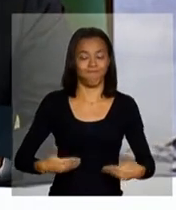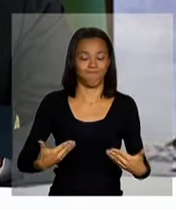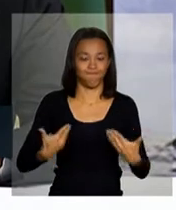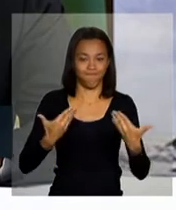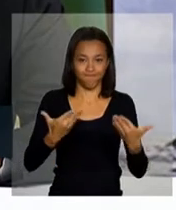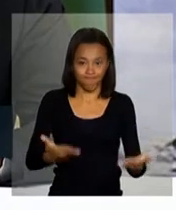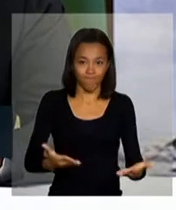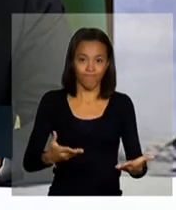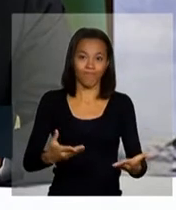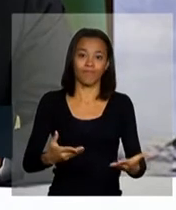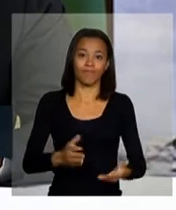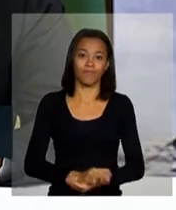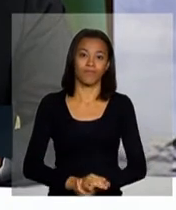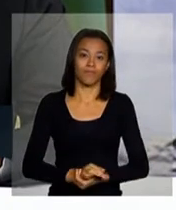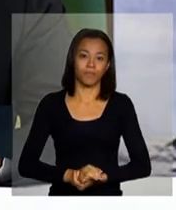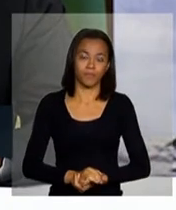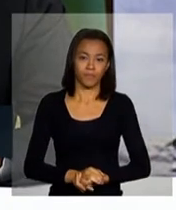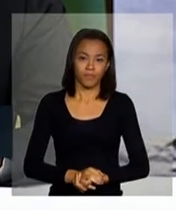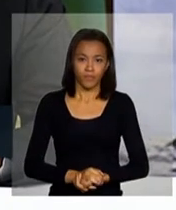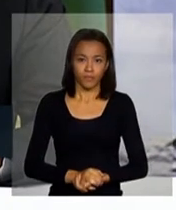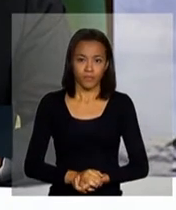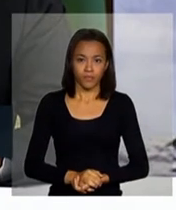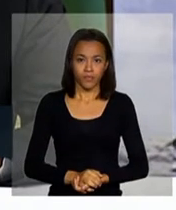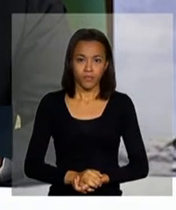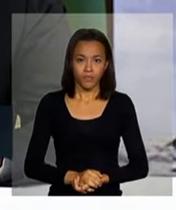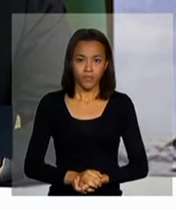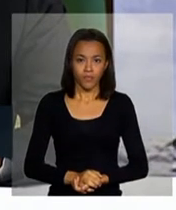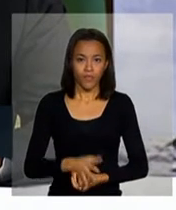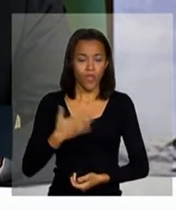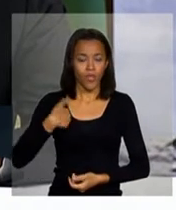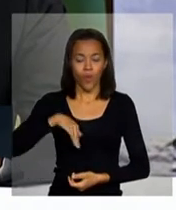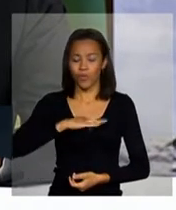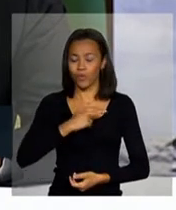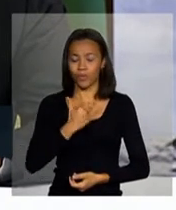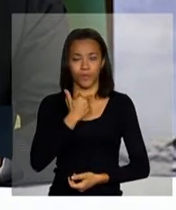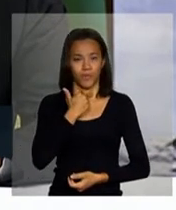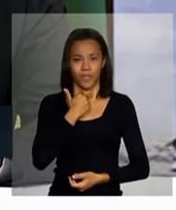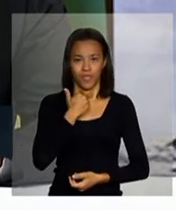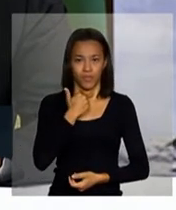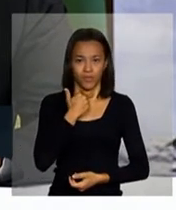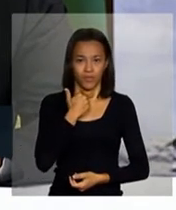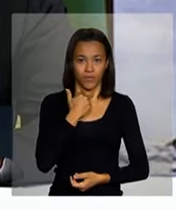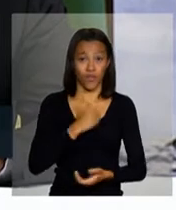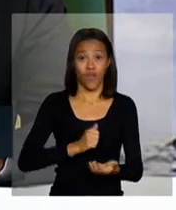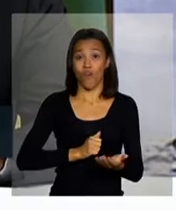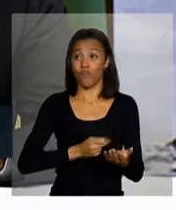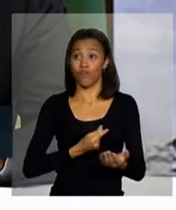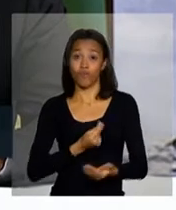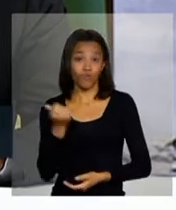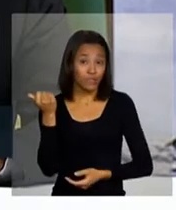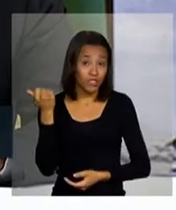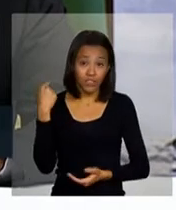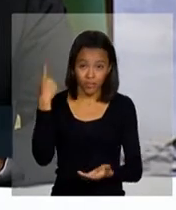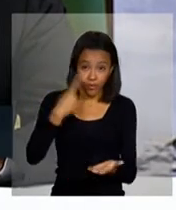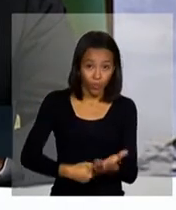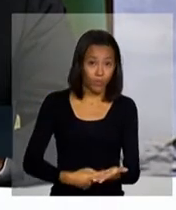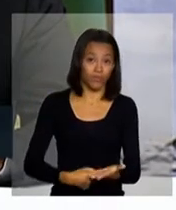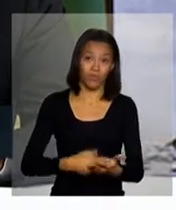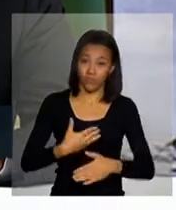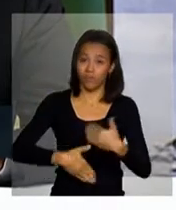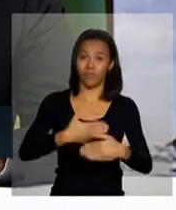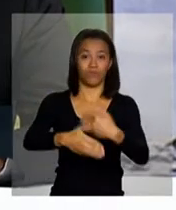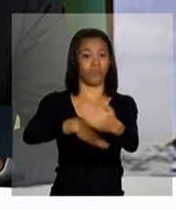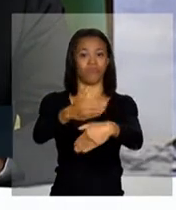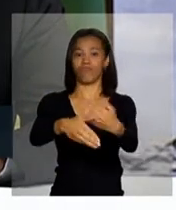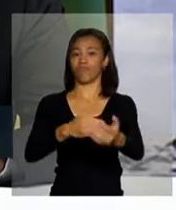com a humanidade. Nós não podemos fugir dessa contingência do nosso